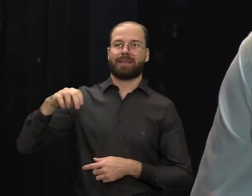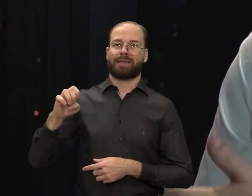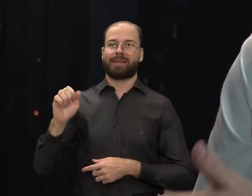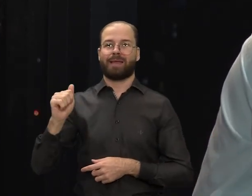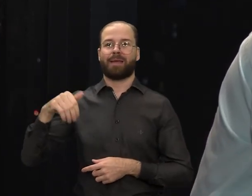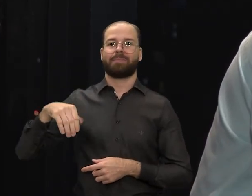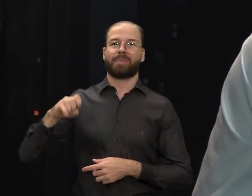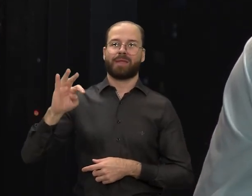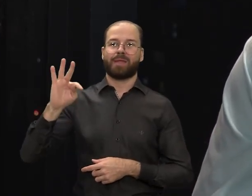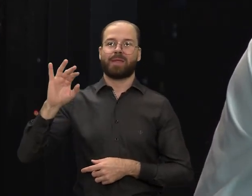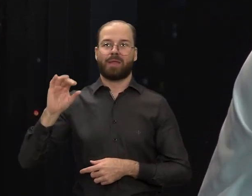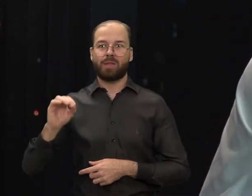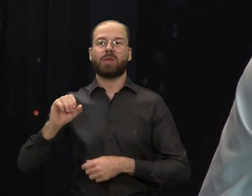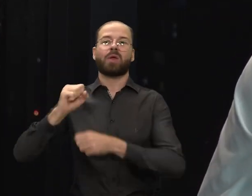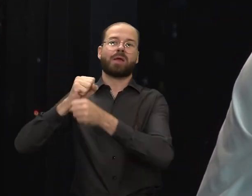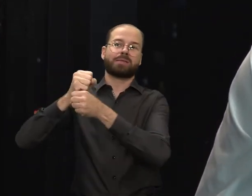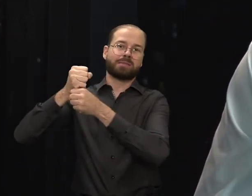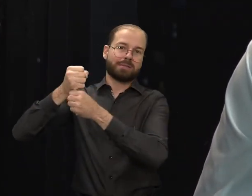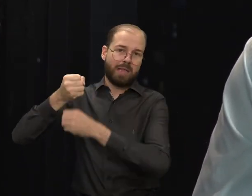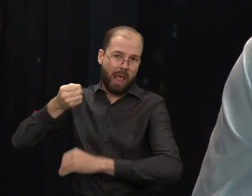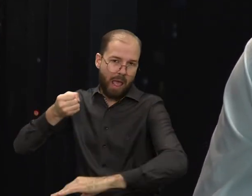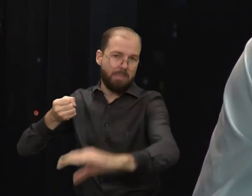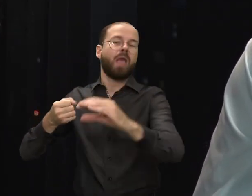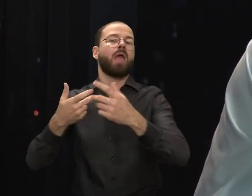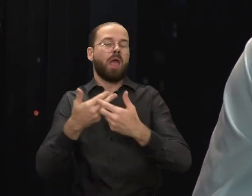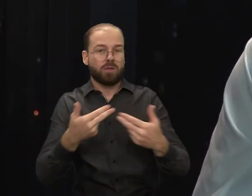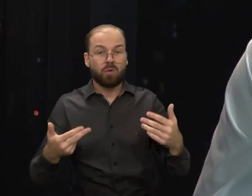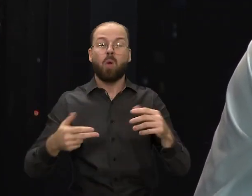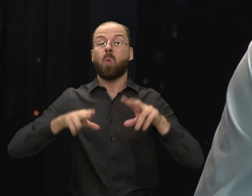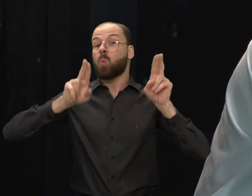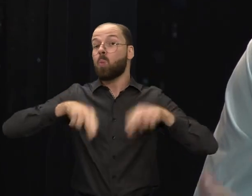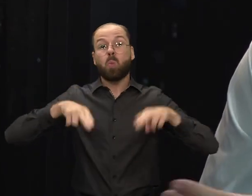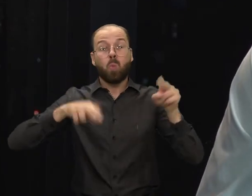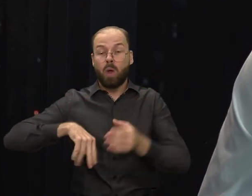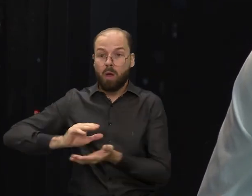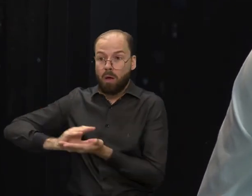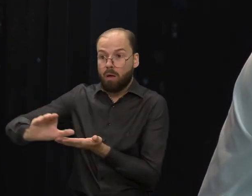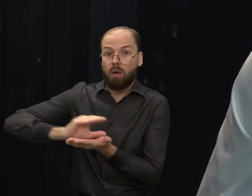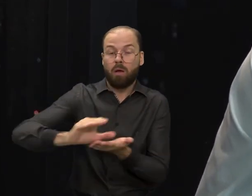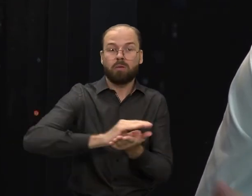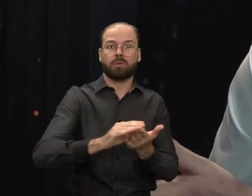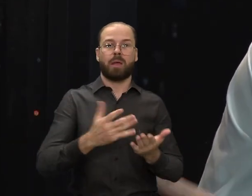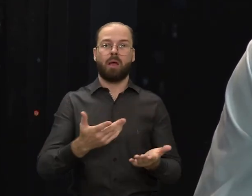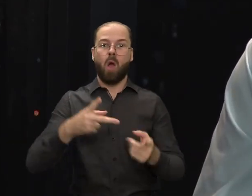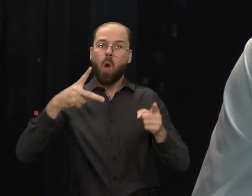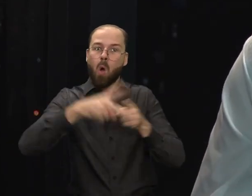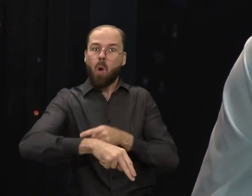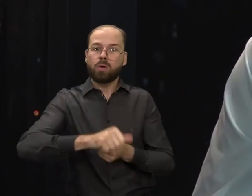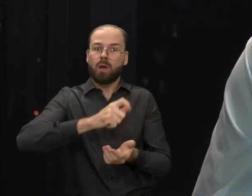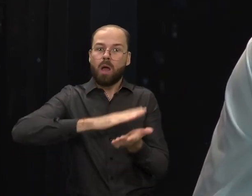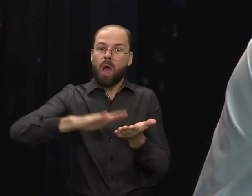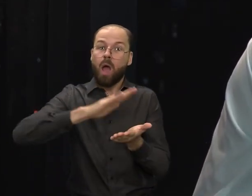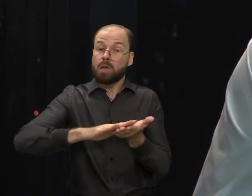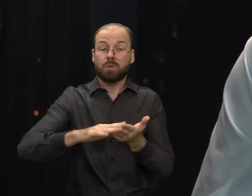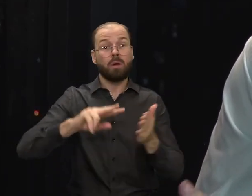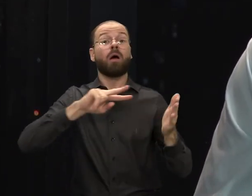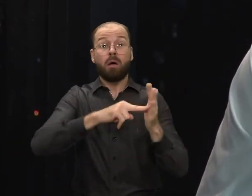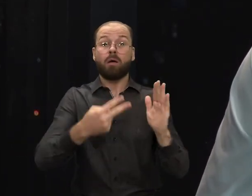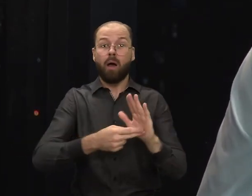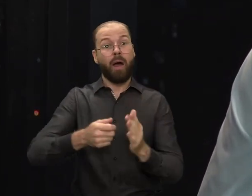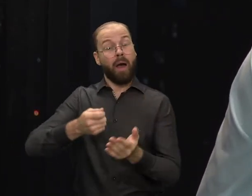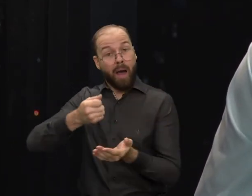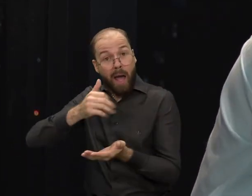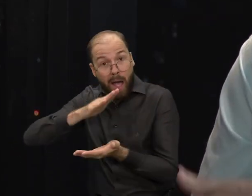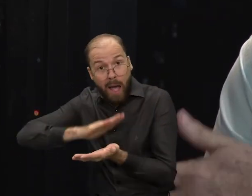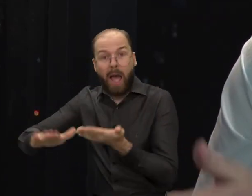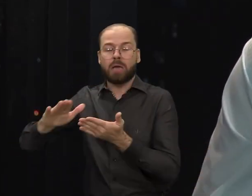Educação, saúde e saneamento nunca foi gasto, é investimento. Quando eles falam cortar gasto, eles estão cortando, na verdade, investimento.